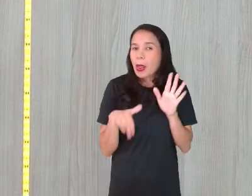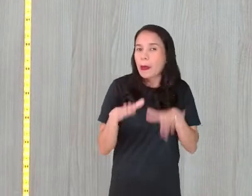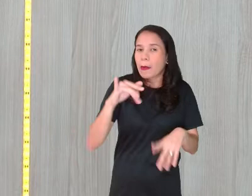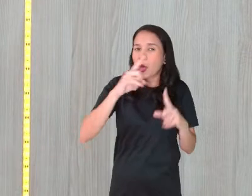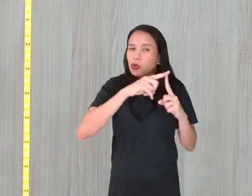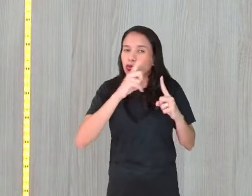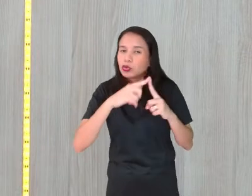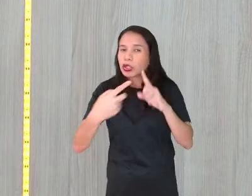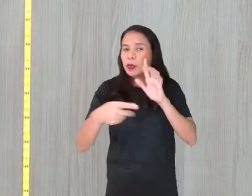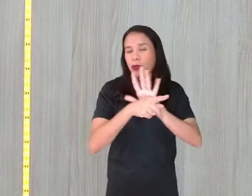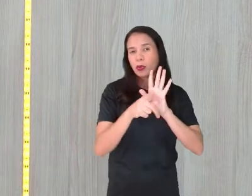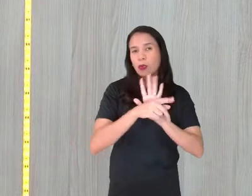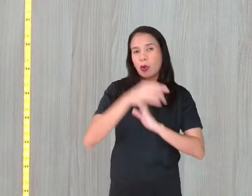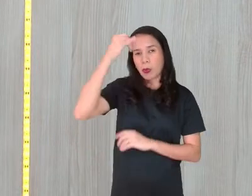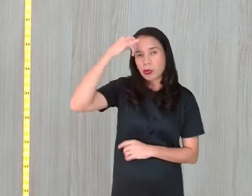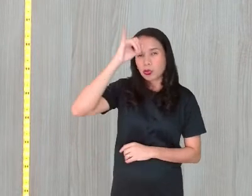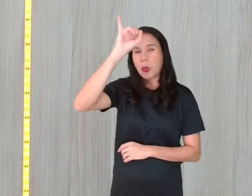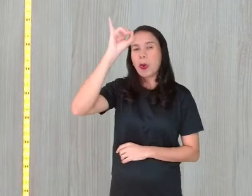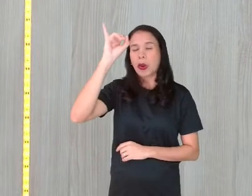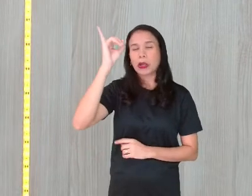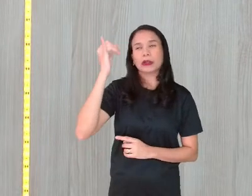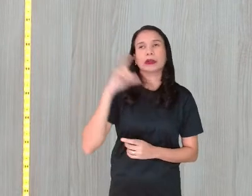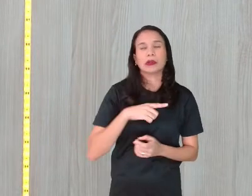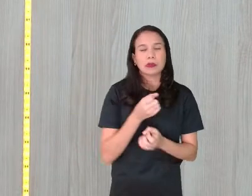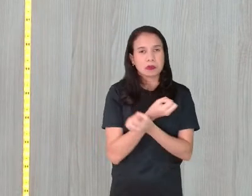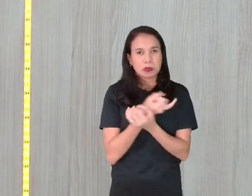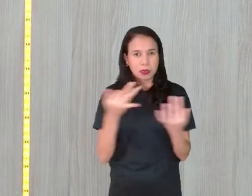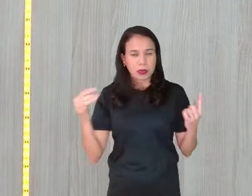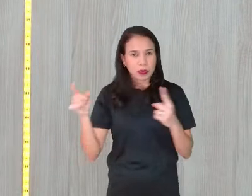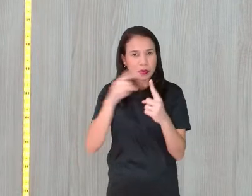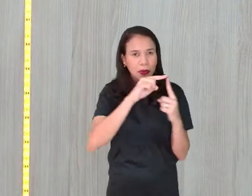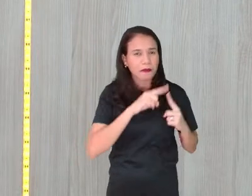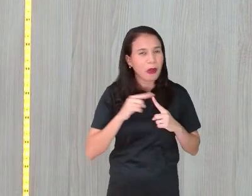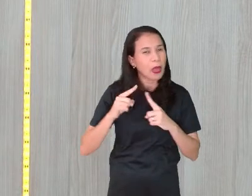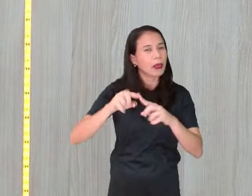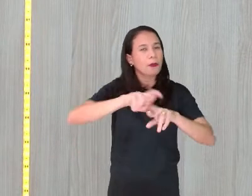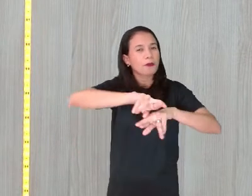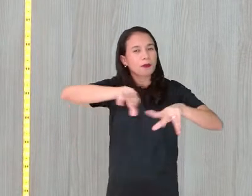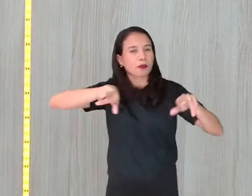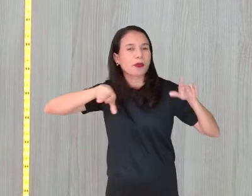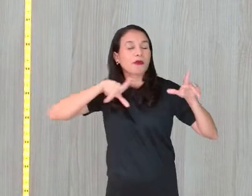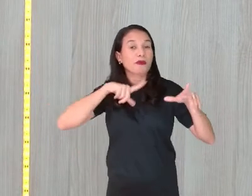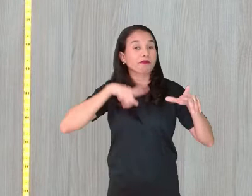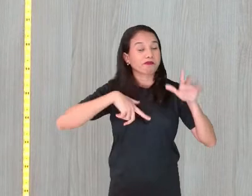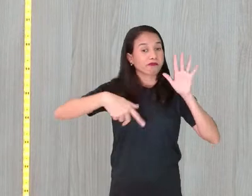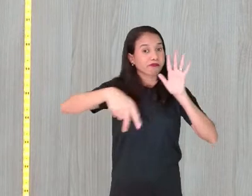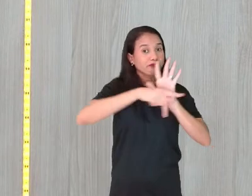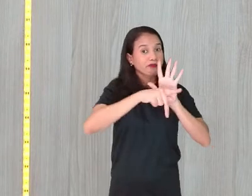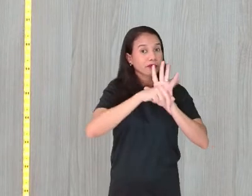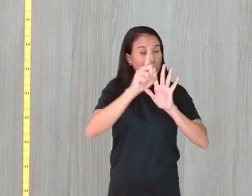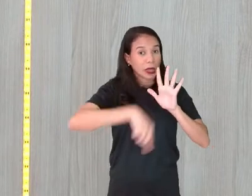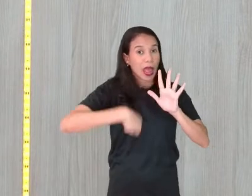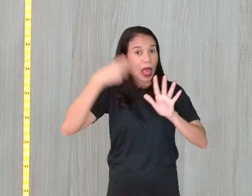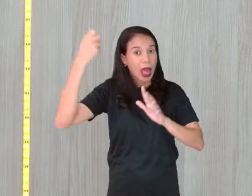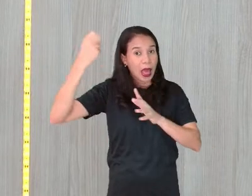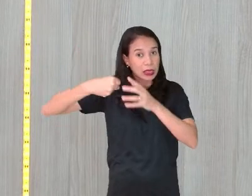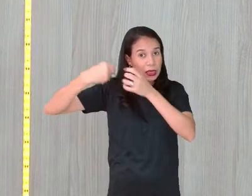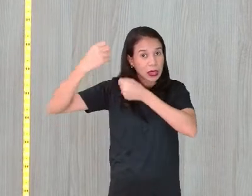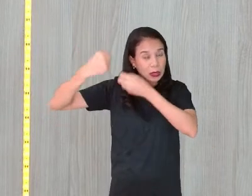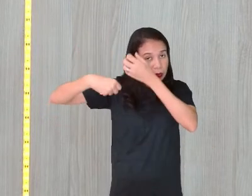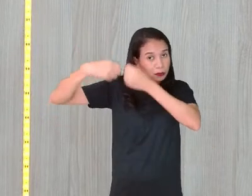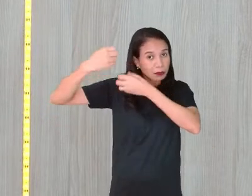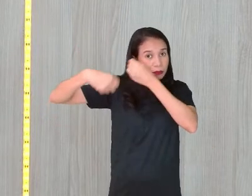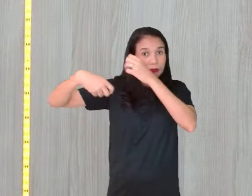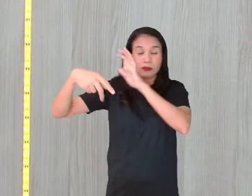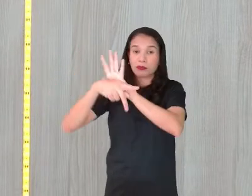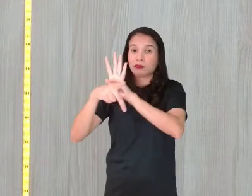se é um Nelore, se é um Gir, né? Se é uma Santa Gertrudes. Eita, são aí. Raças de boi leiteiro, né? Aí Leiteiro,